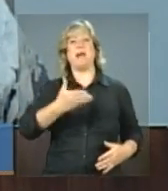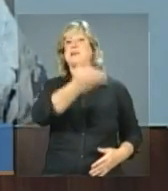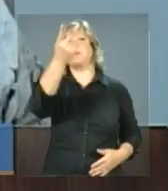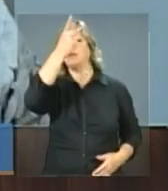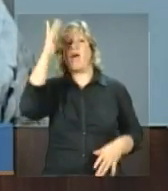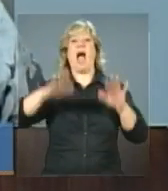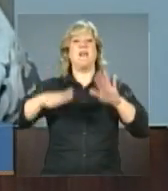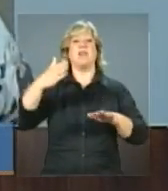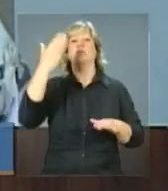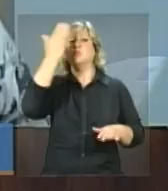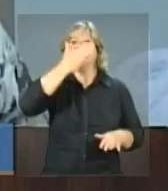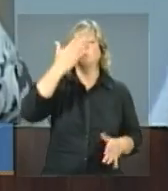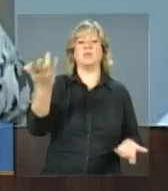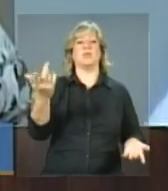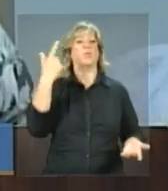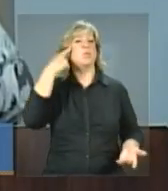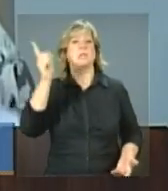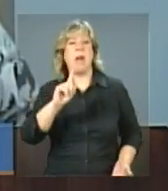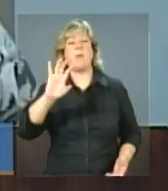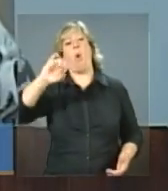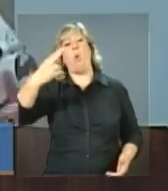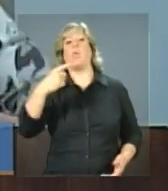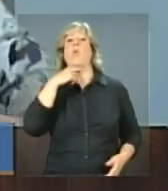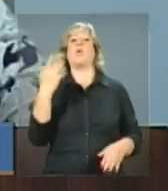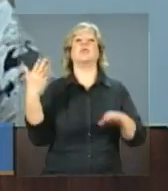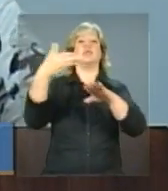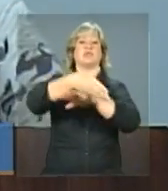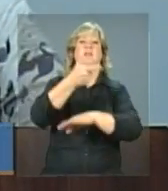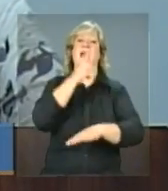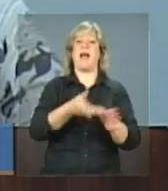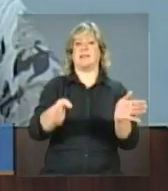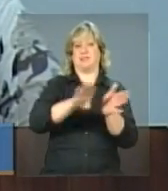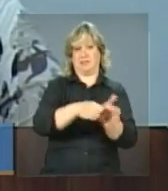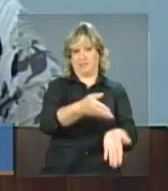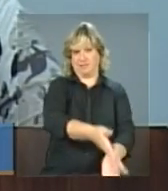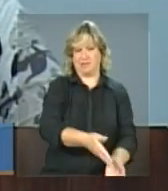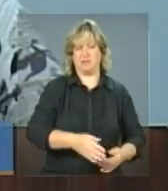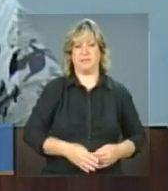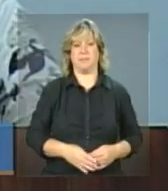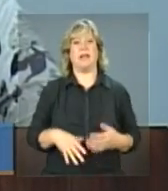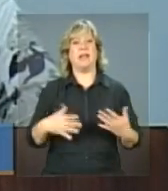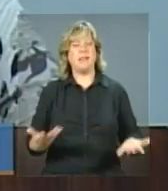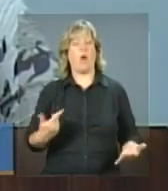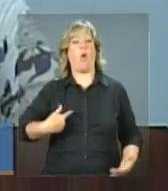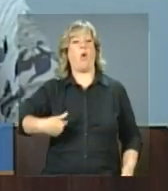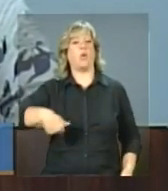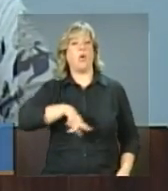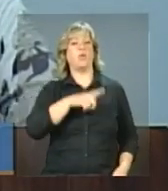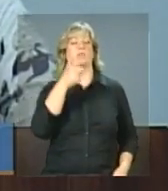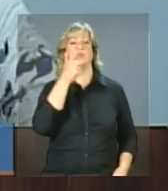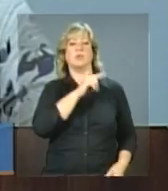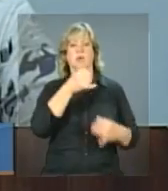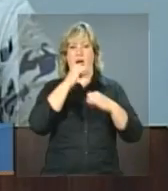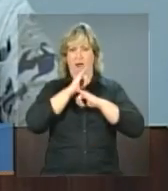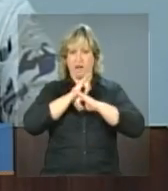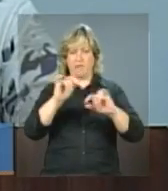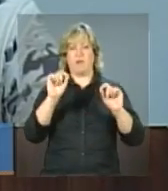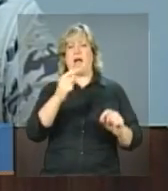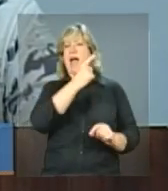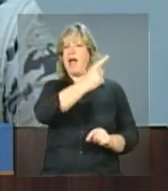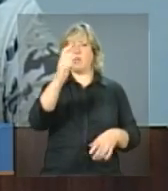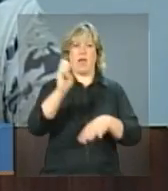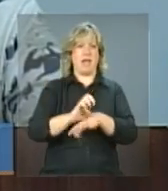nós queremos instalar hoje com os senhores. Nós estamos sugerindo que em cada um dos estados, em cada um